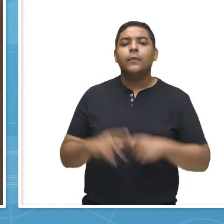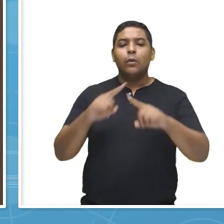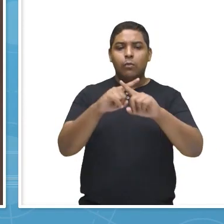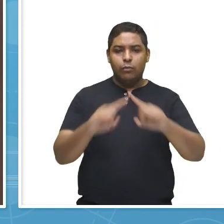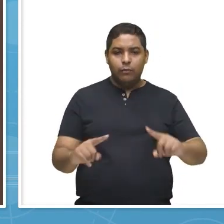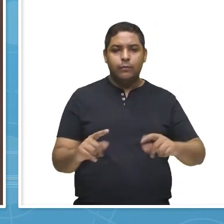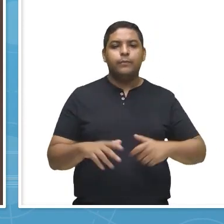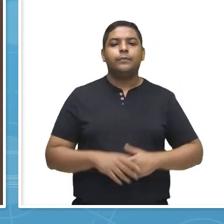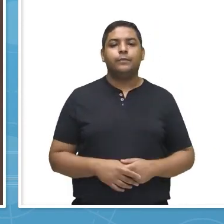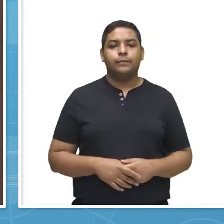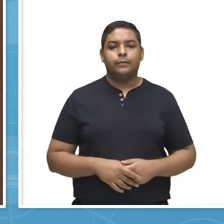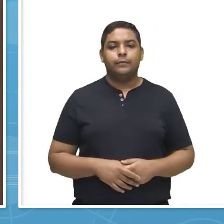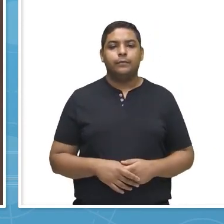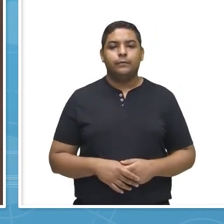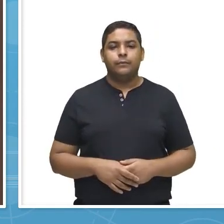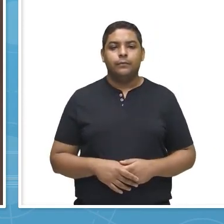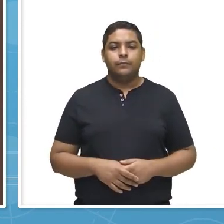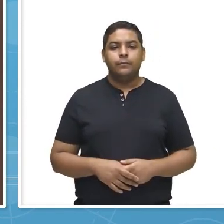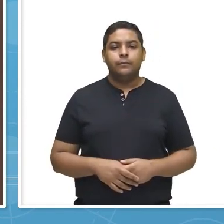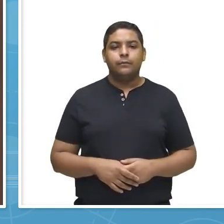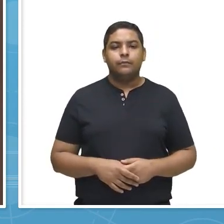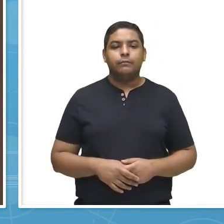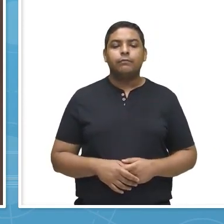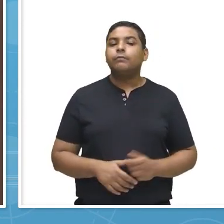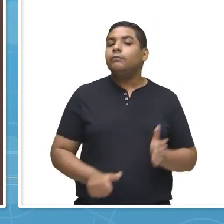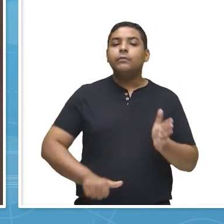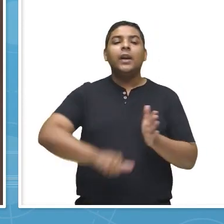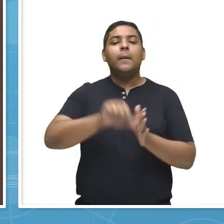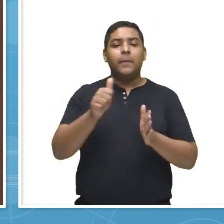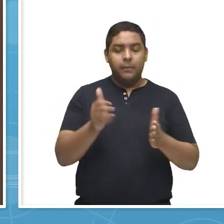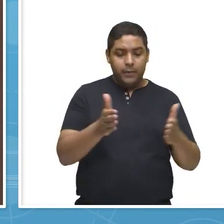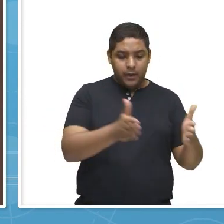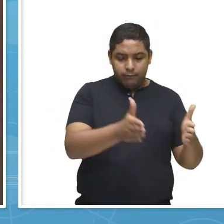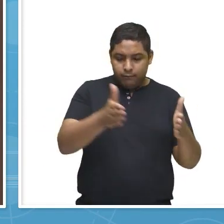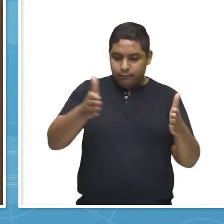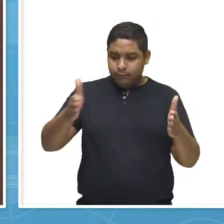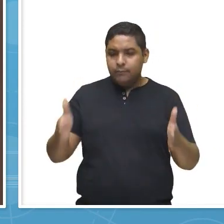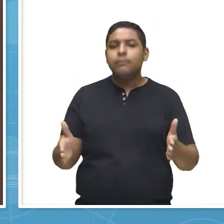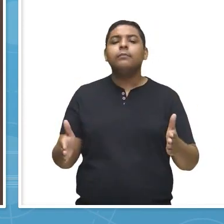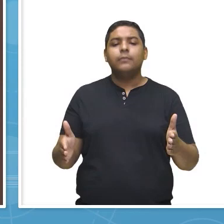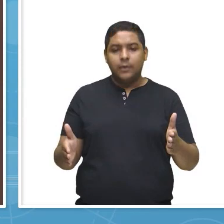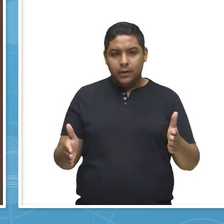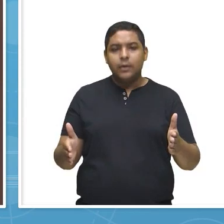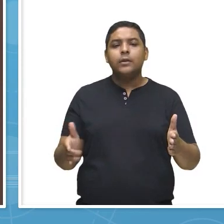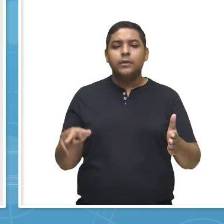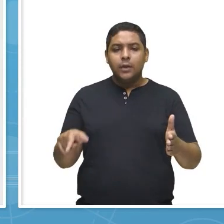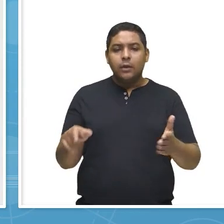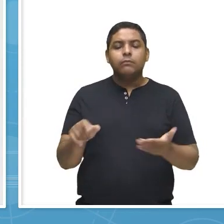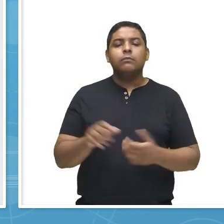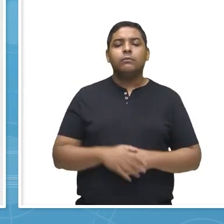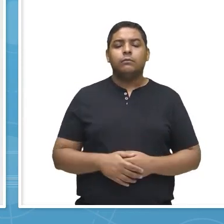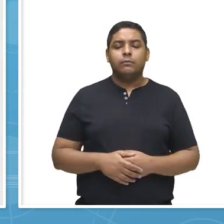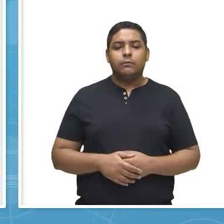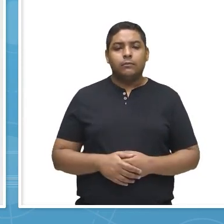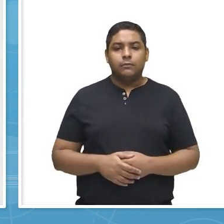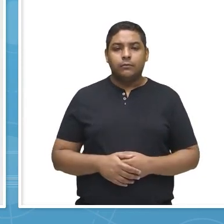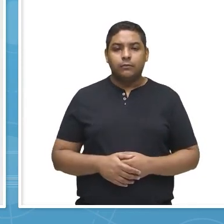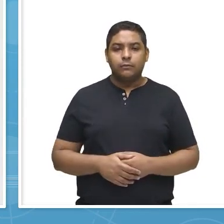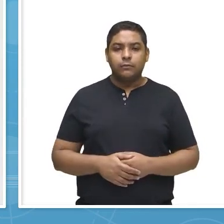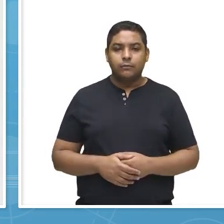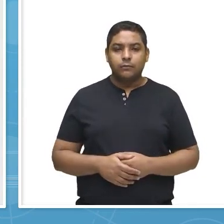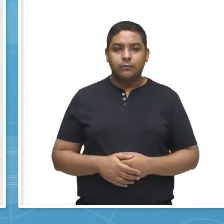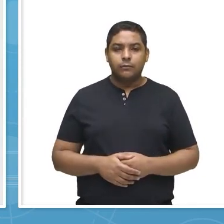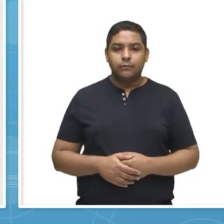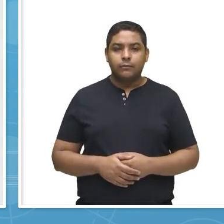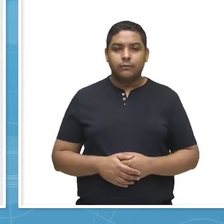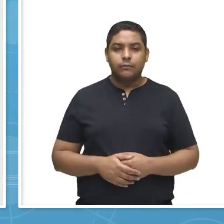concorrer, tá bom? Gente, a primeira fase do capitalismo, a gente diz que foi o capitalismo